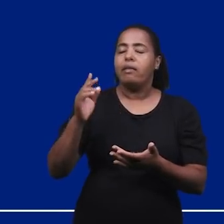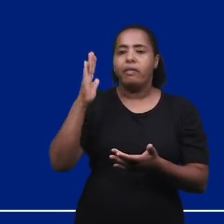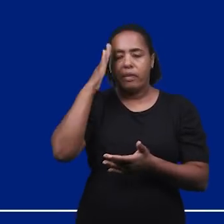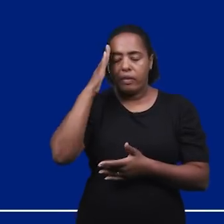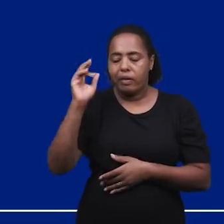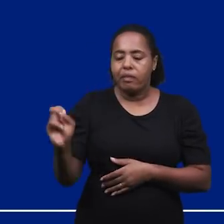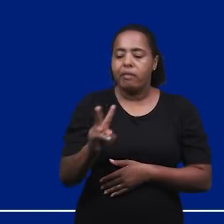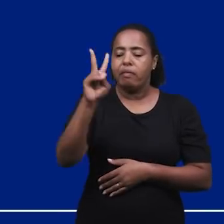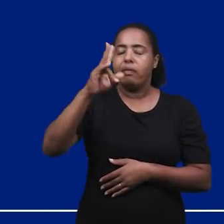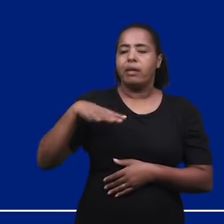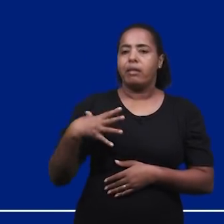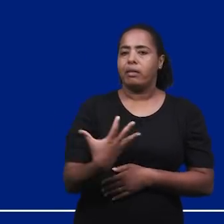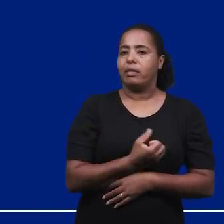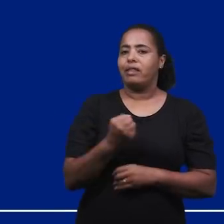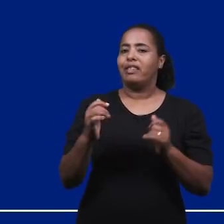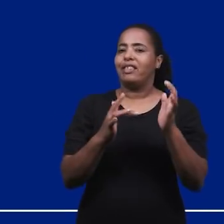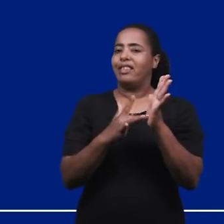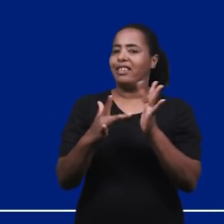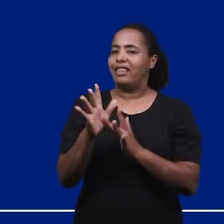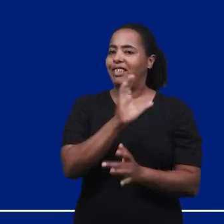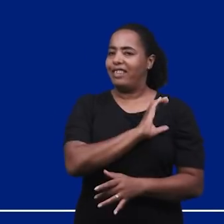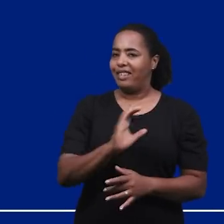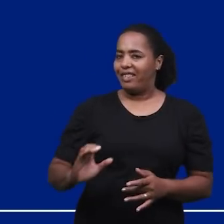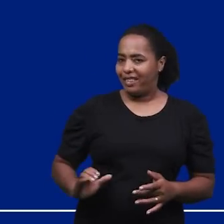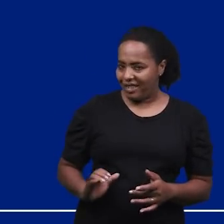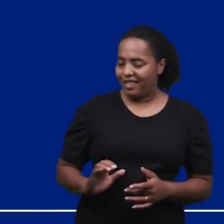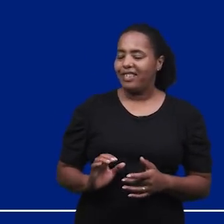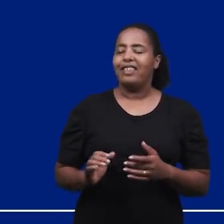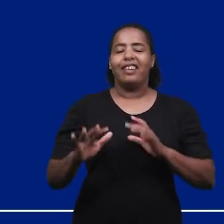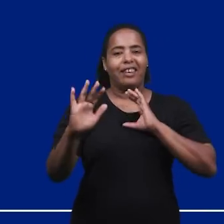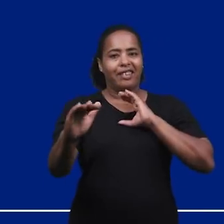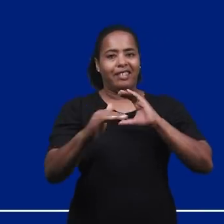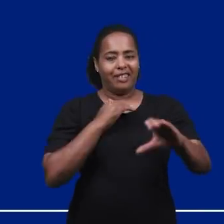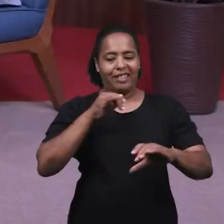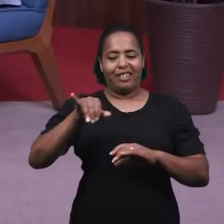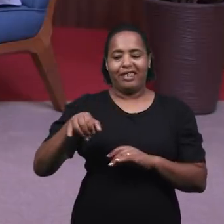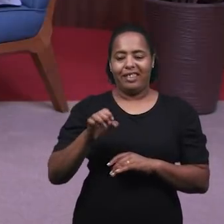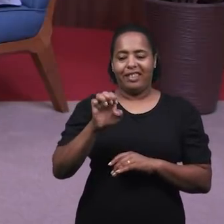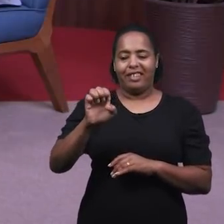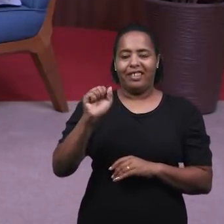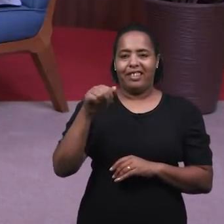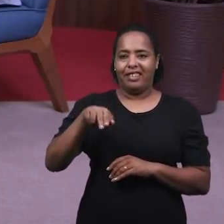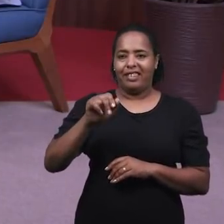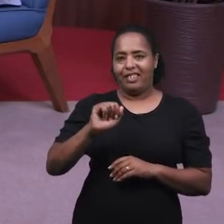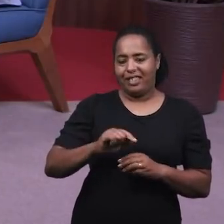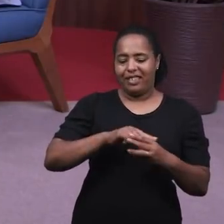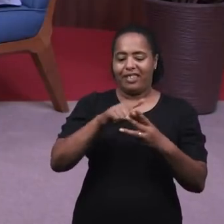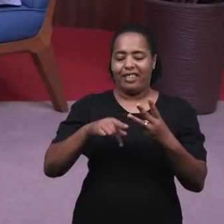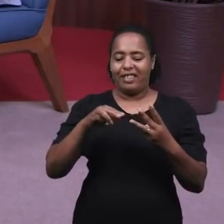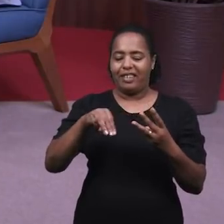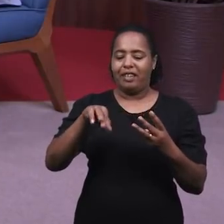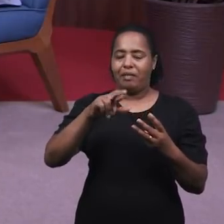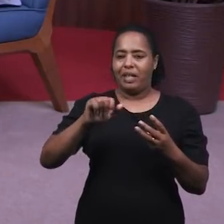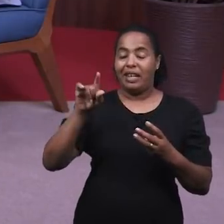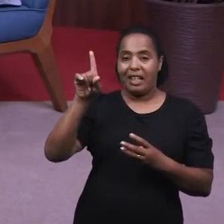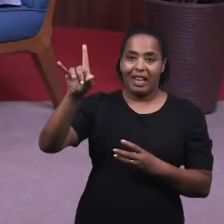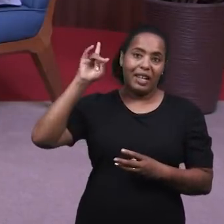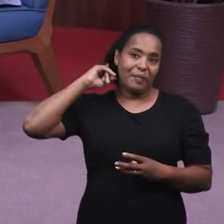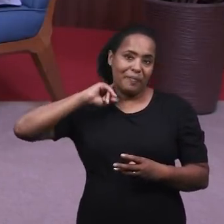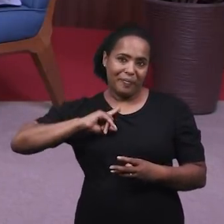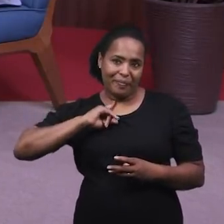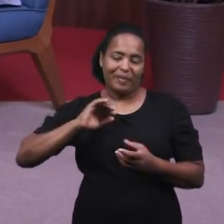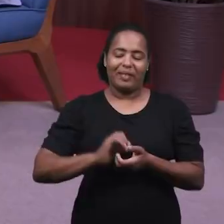da salvação em Cristo Jesus. Essa é a participação de Jean Cícero, de Três Marias, Minas Gerais. Vamos ler